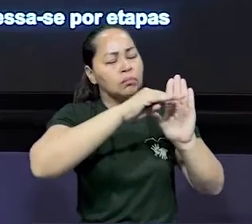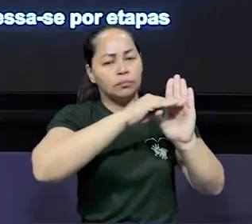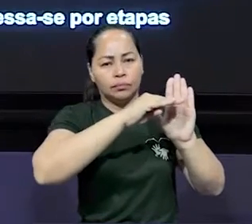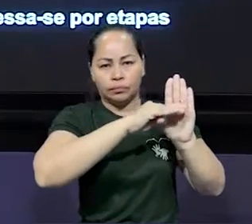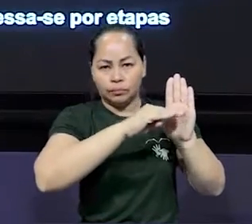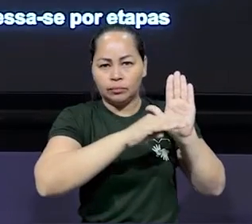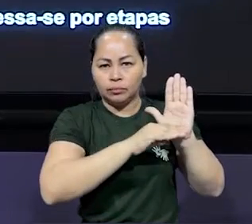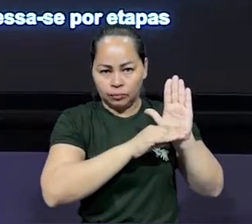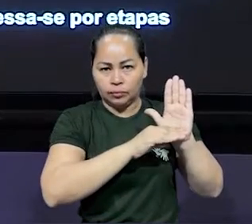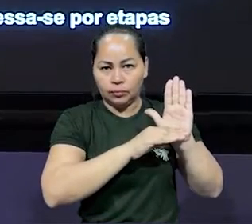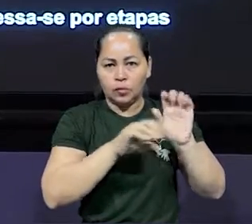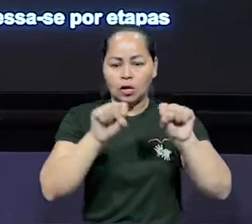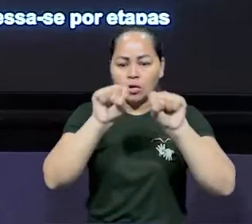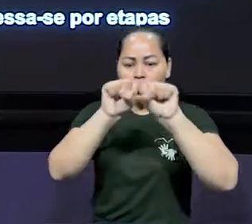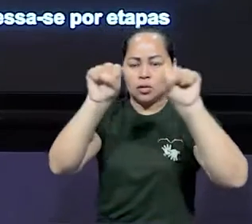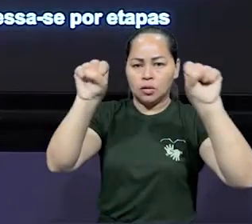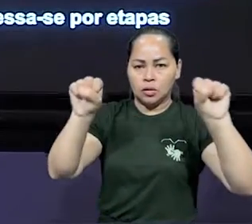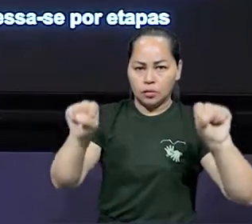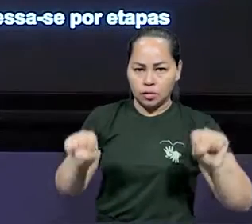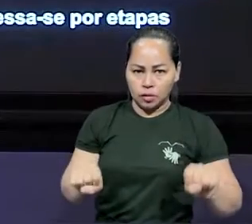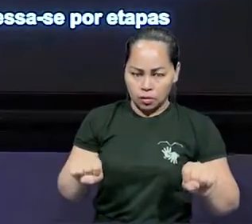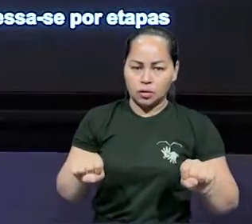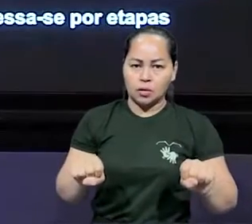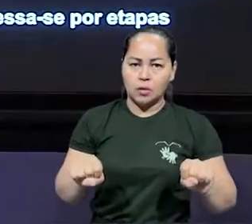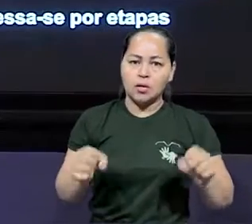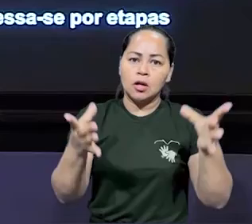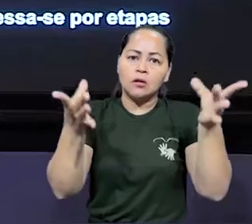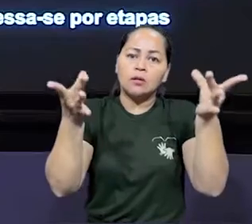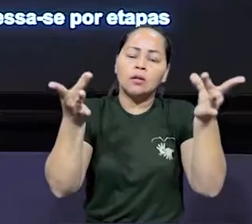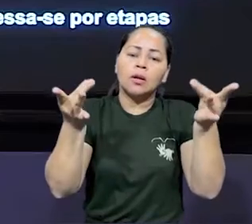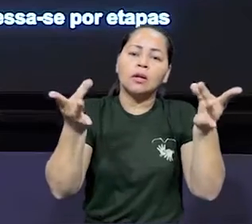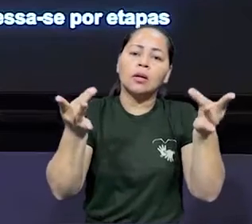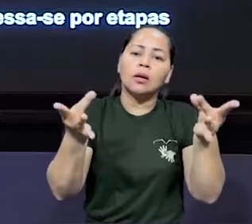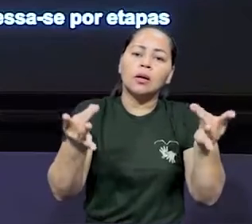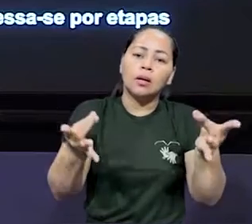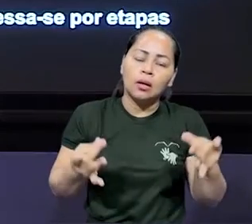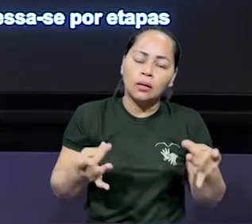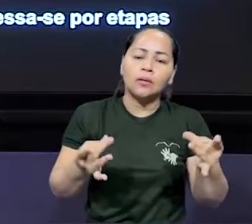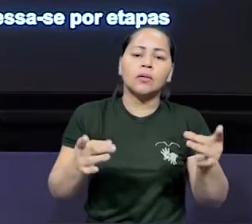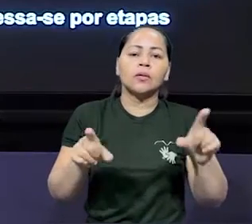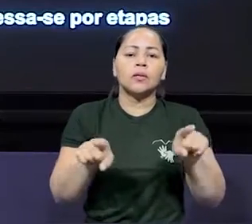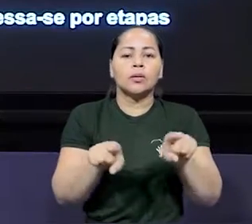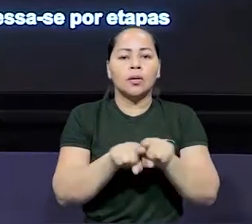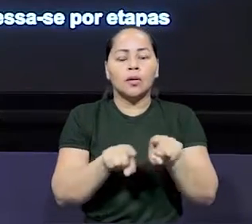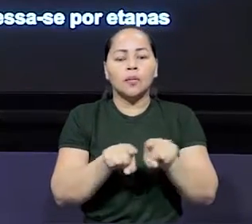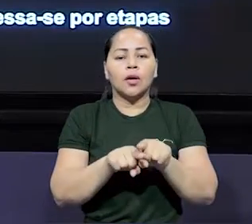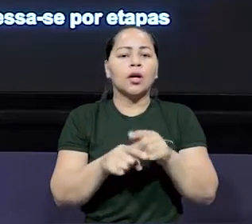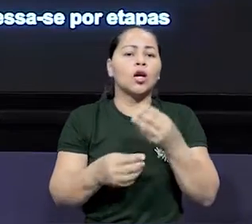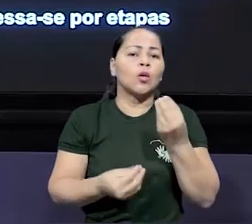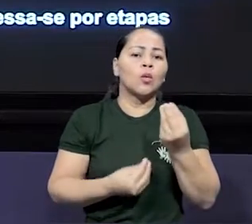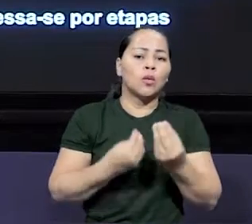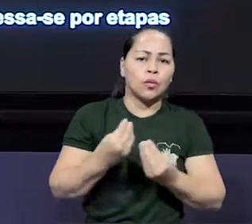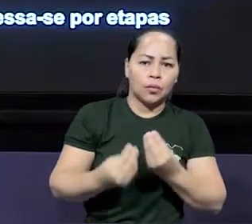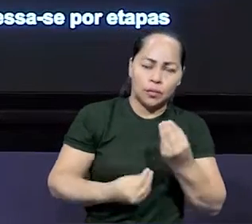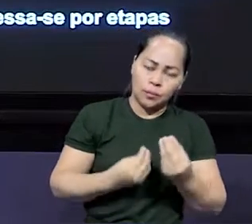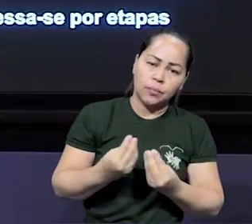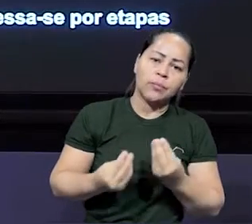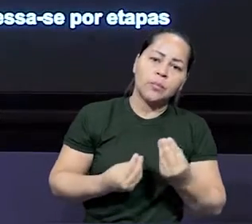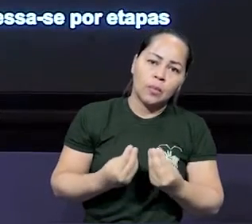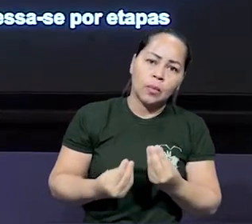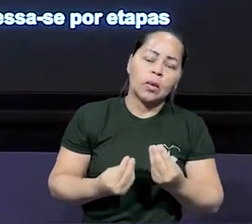se sistematiza. Então, ele é bastante detalhado, a teoria dele é extremamente rica, por